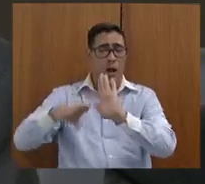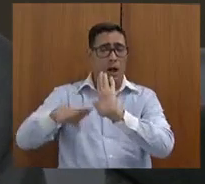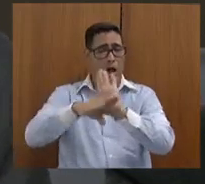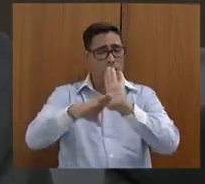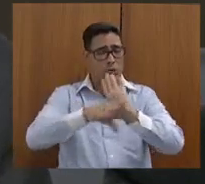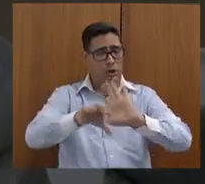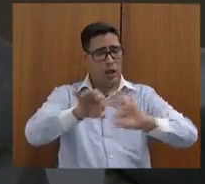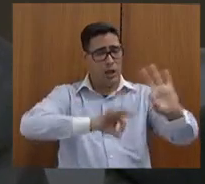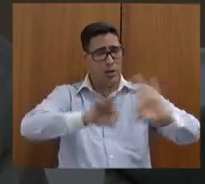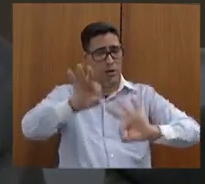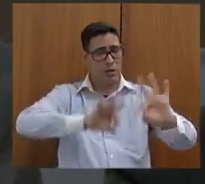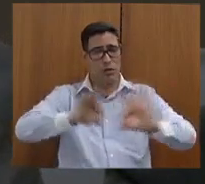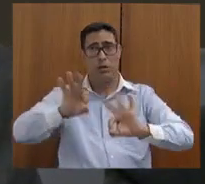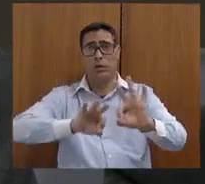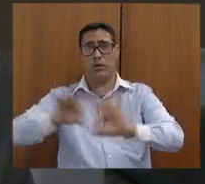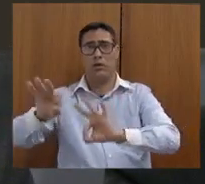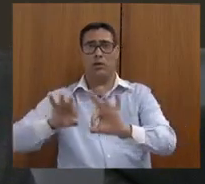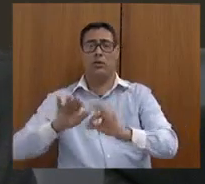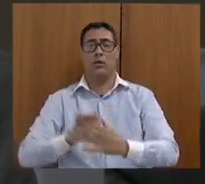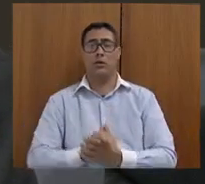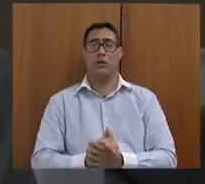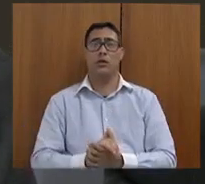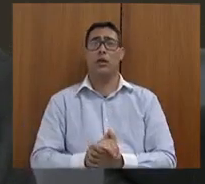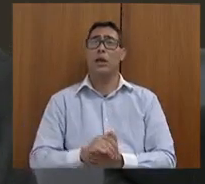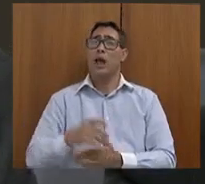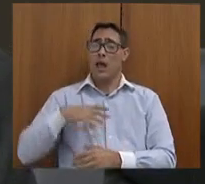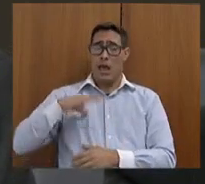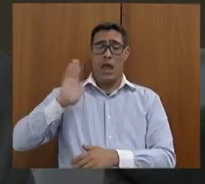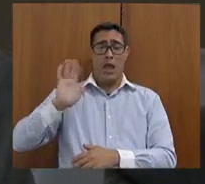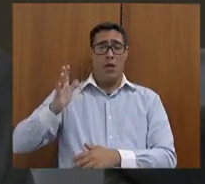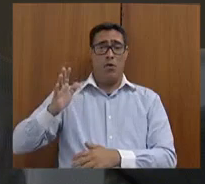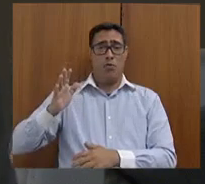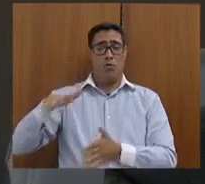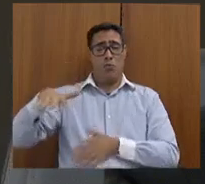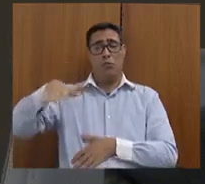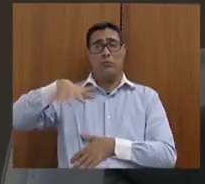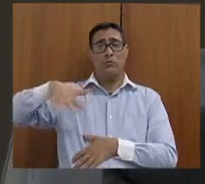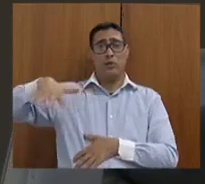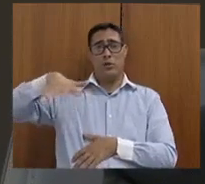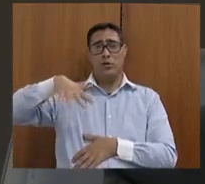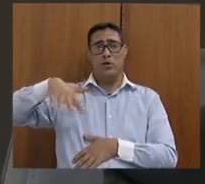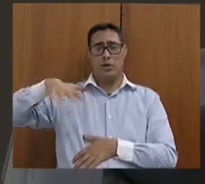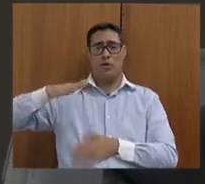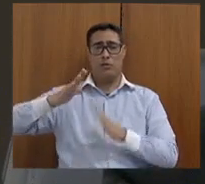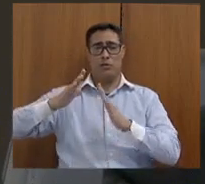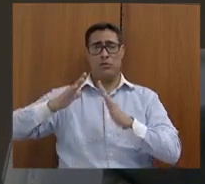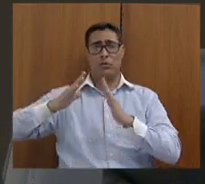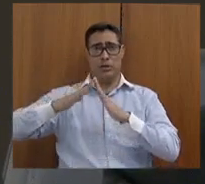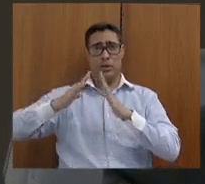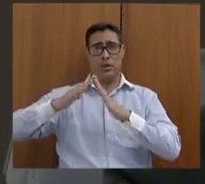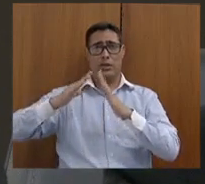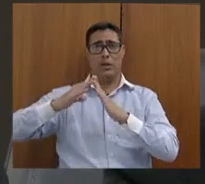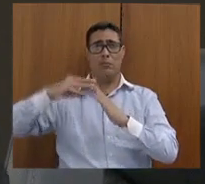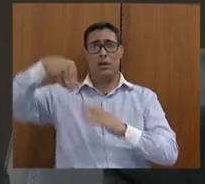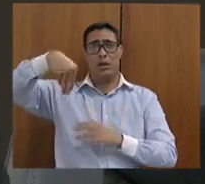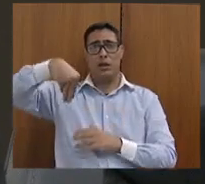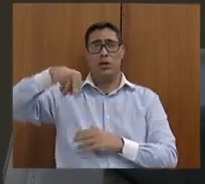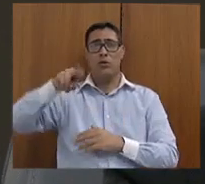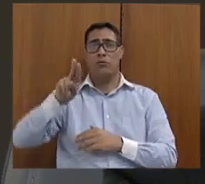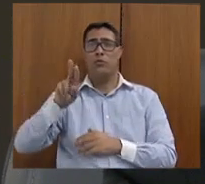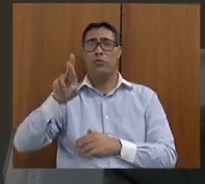ao contrário de muitos dos Senhores e da senhoras eu venho de uma região muito quente mulher é uma cidade